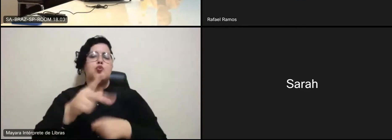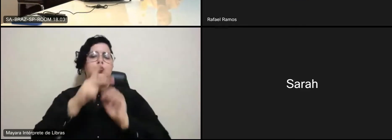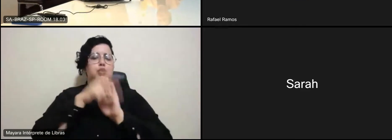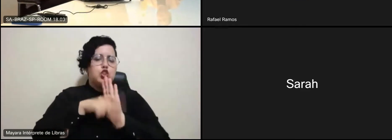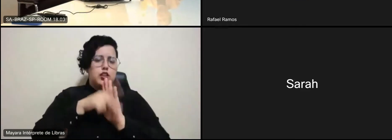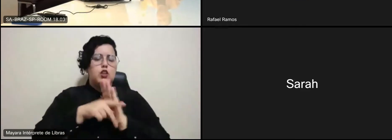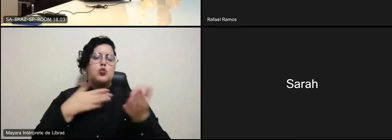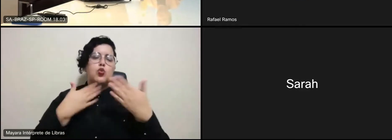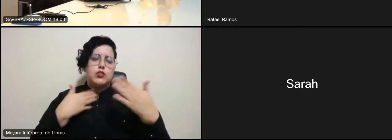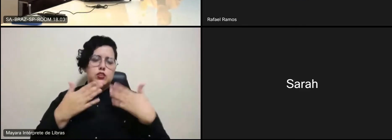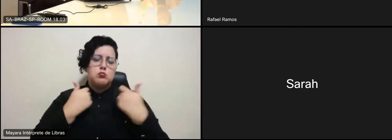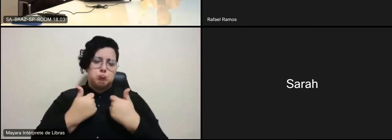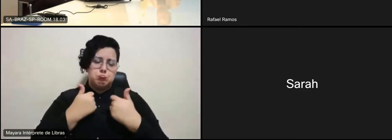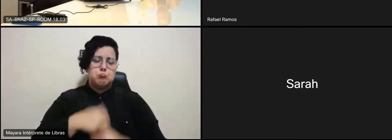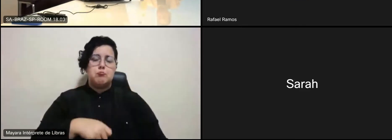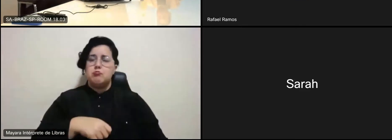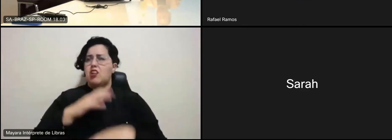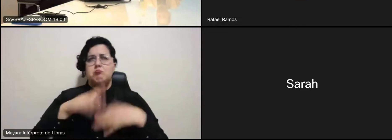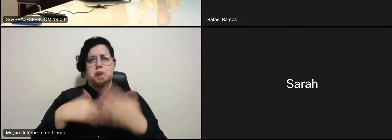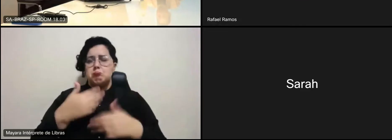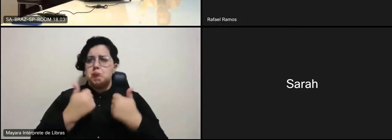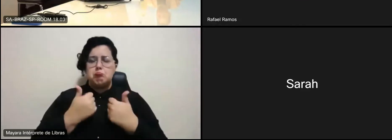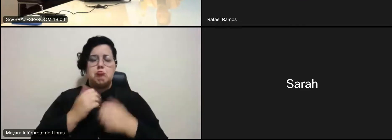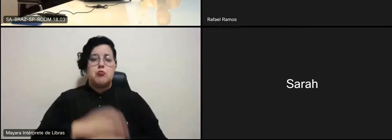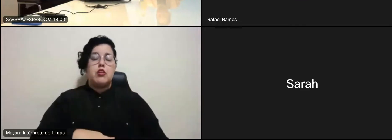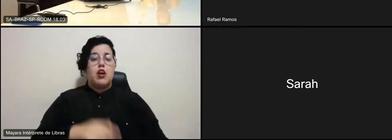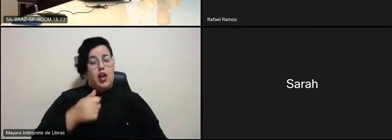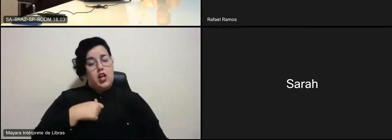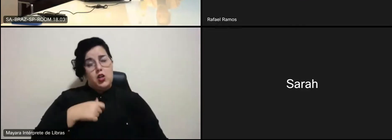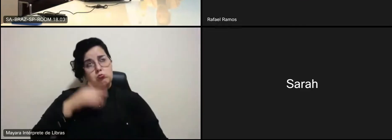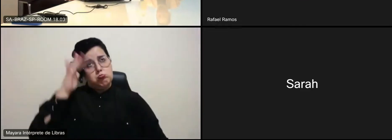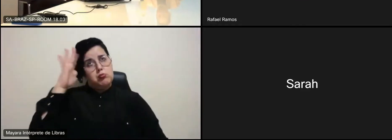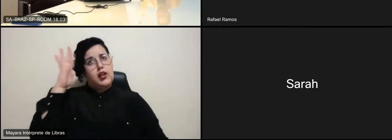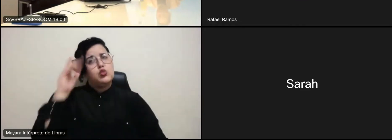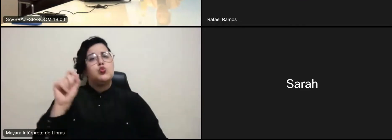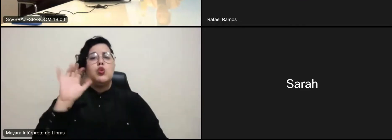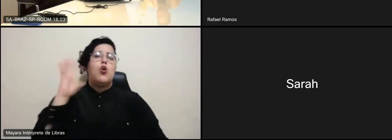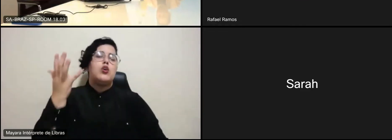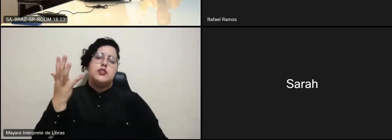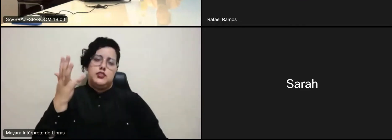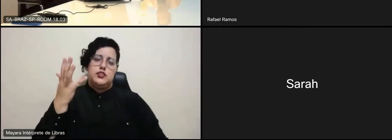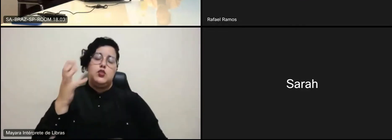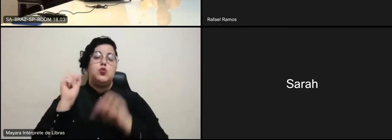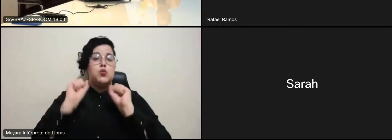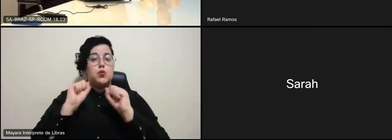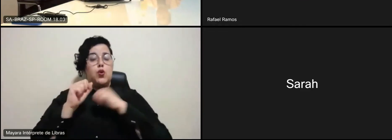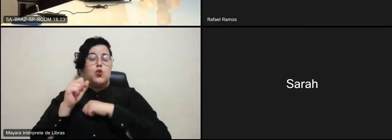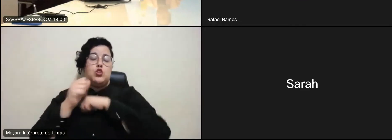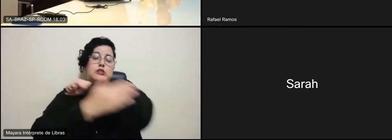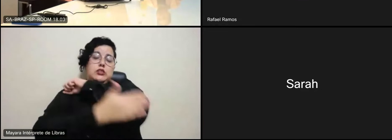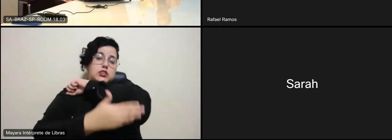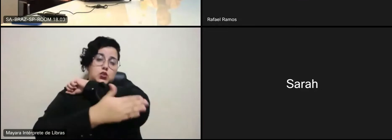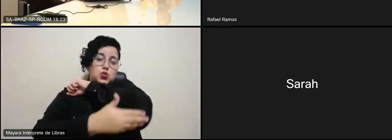aí eu não sei o que aconteceu exatamente, mas imagino eu que tenha sido uma crise de ciúmes, uma crise de inveja, eu não